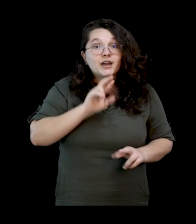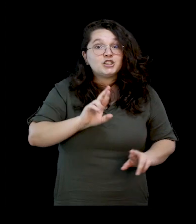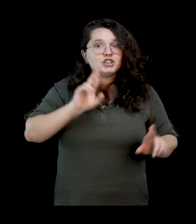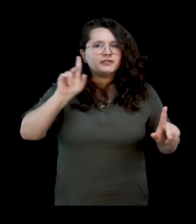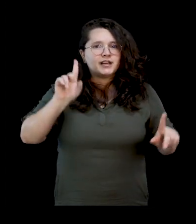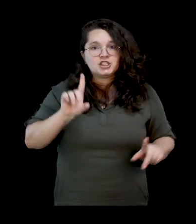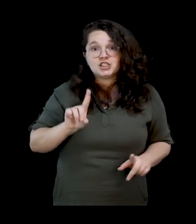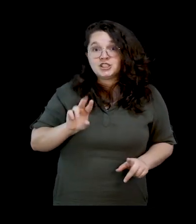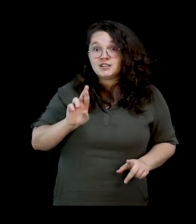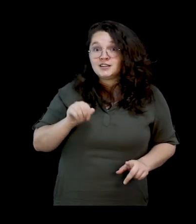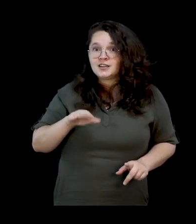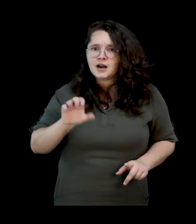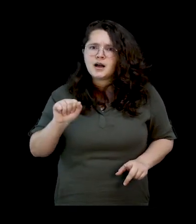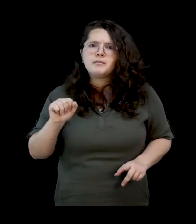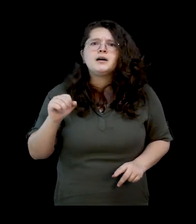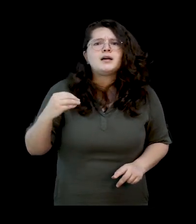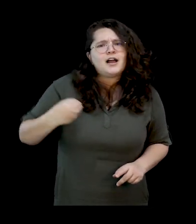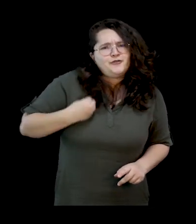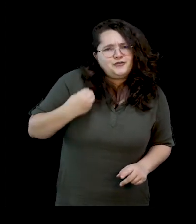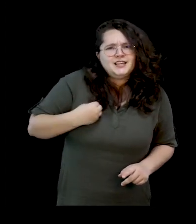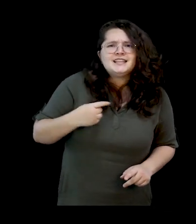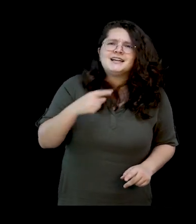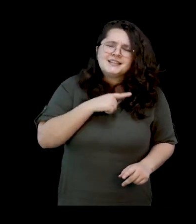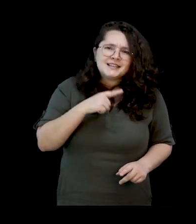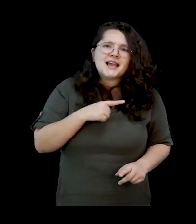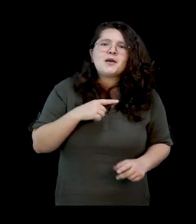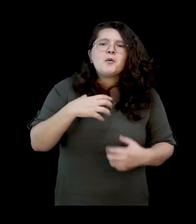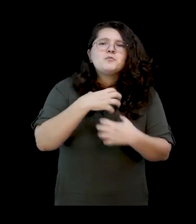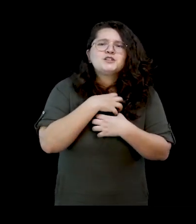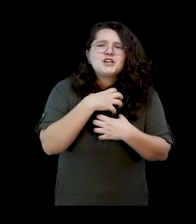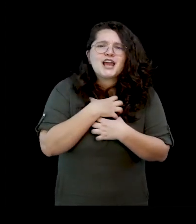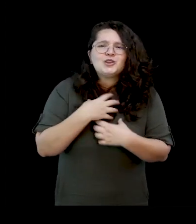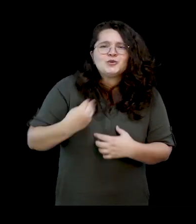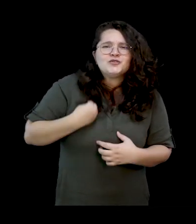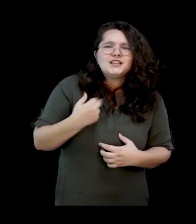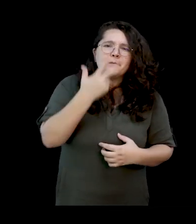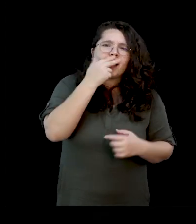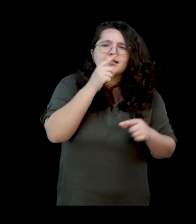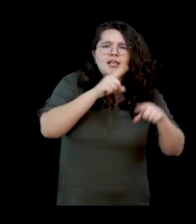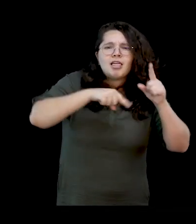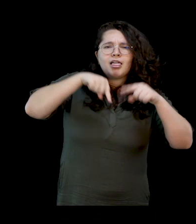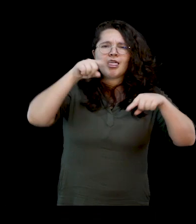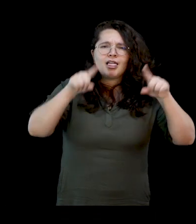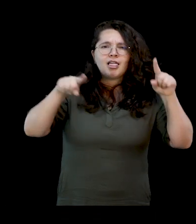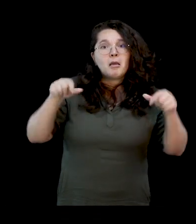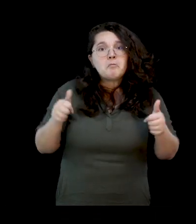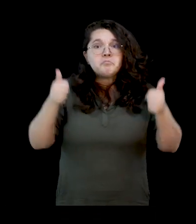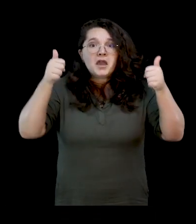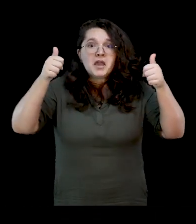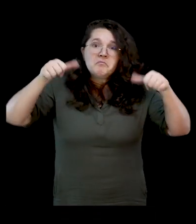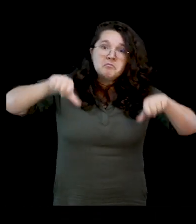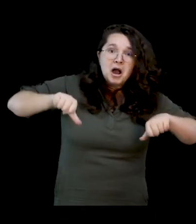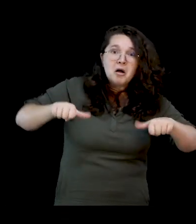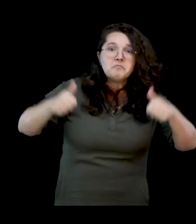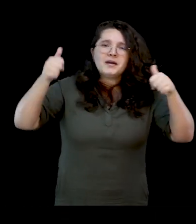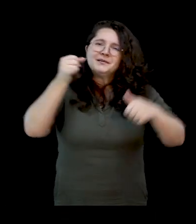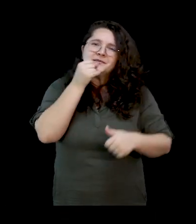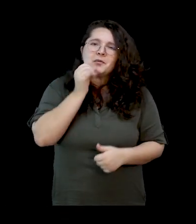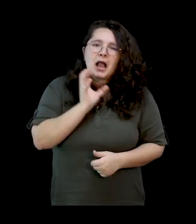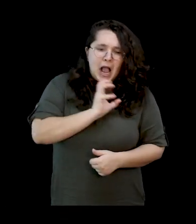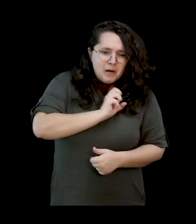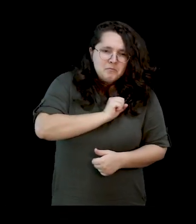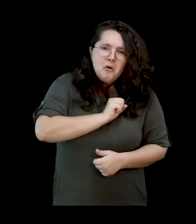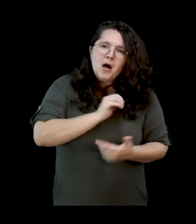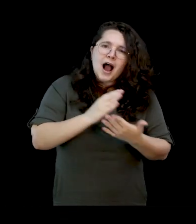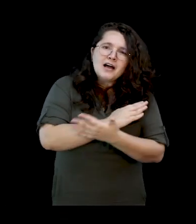altos, momentos baixos. O drama da minha relação amorosa tem momentos altos, momentos baixos, etc. e tal. Mas o